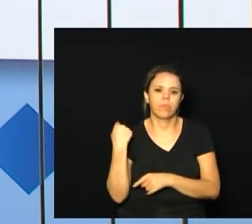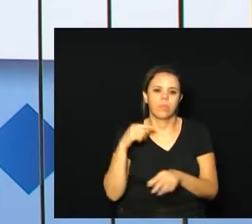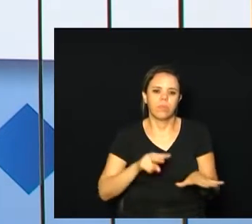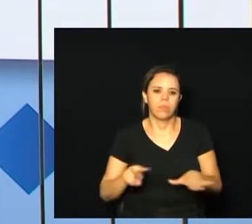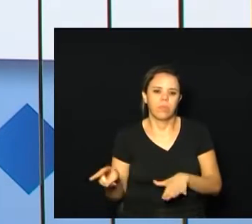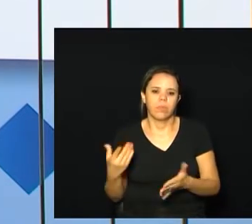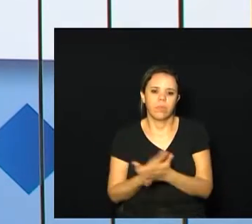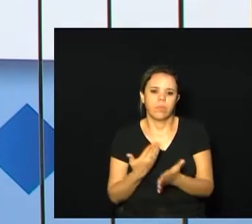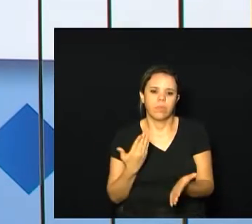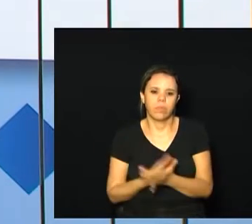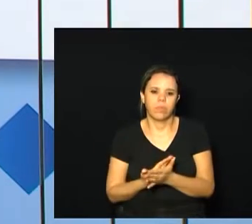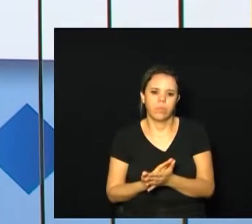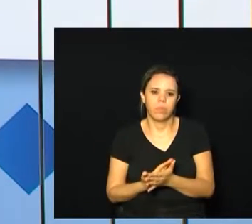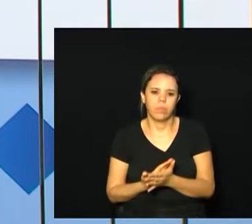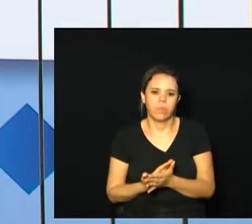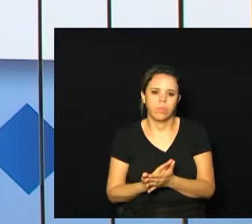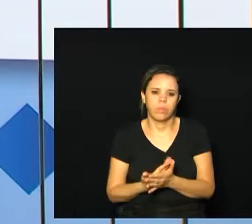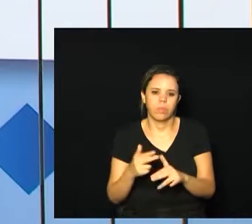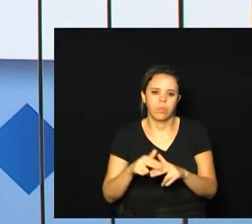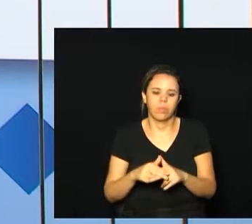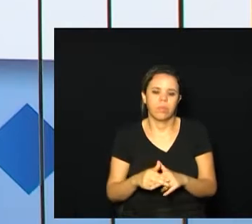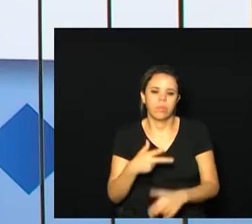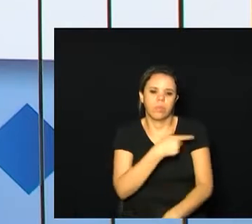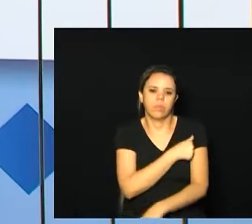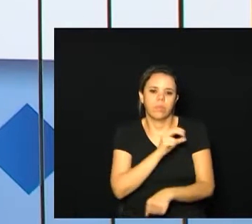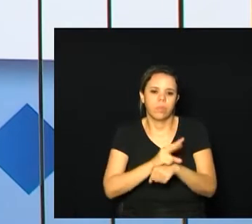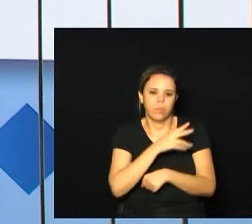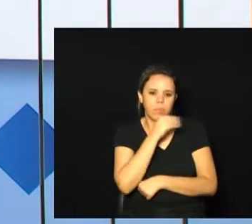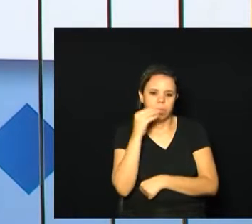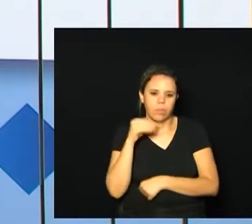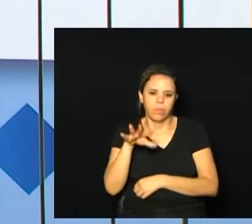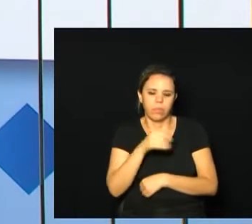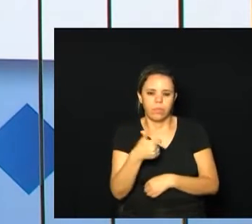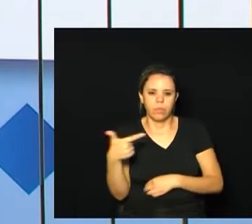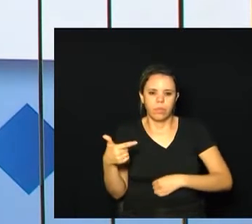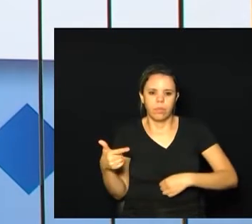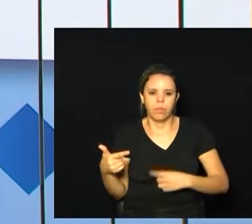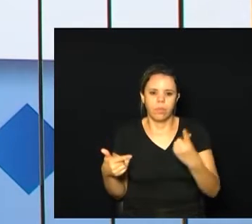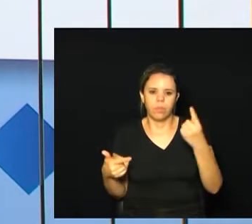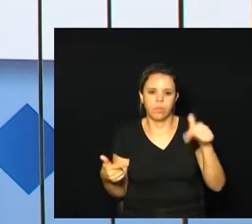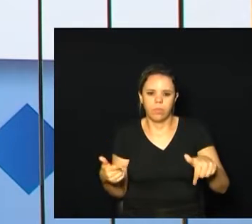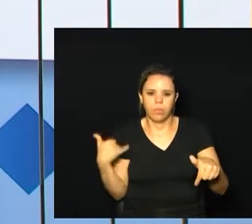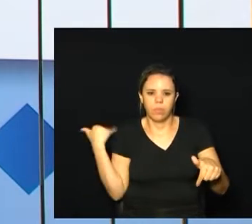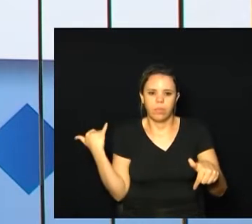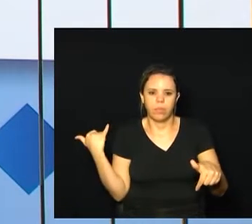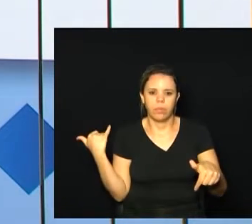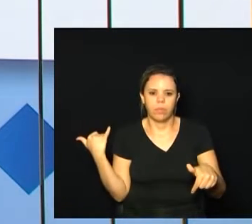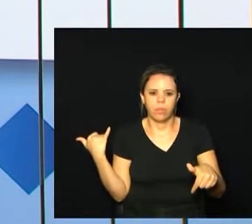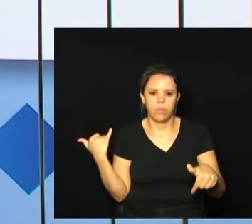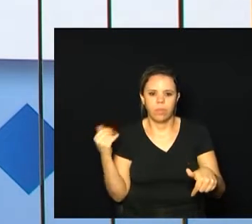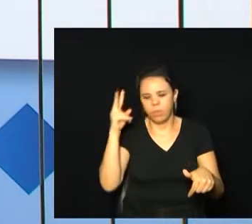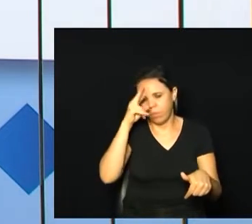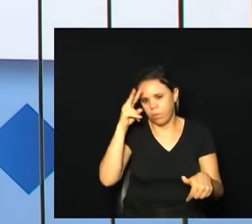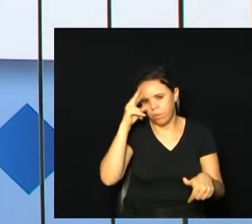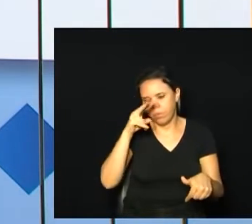semana de aula para, inclusive, imunizar os adolescentes entre 12 e 17 anos. A gente lembra